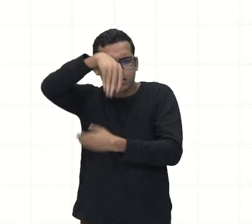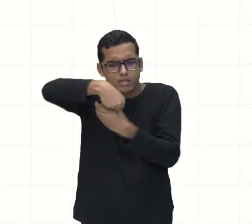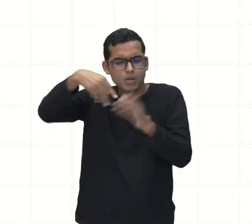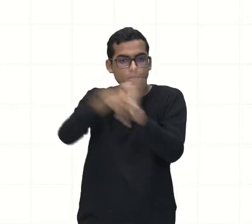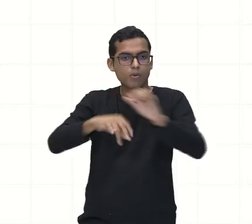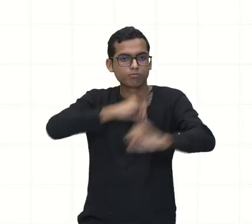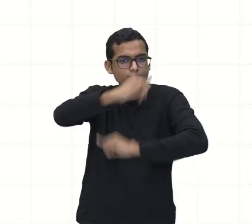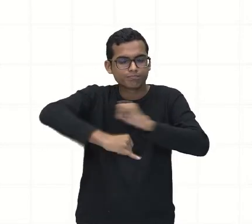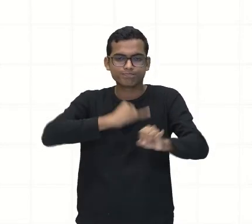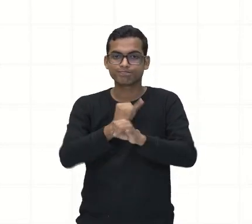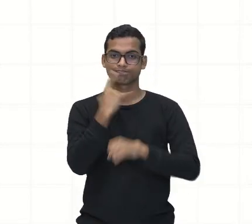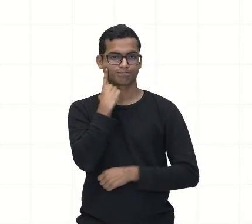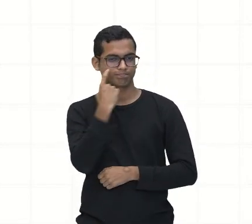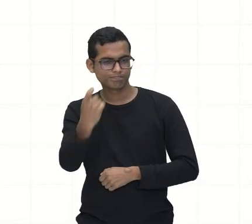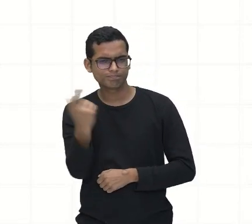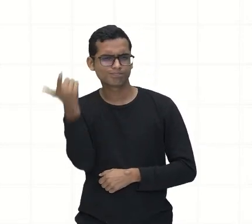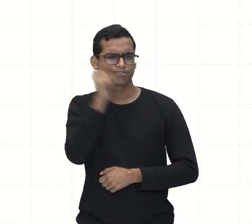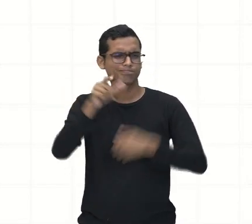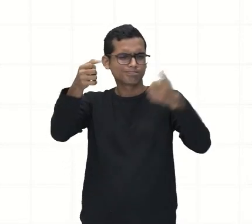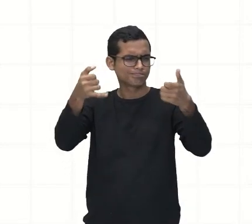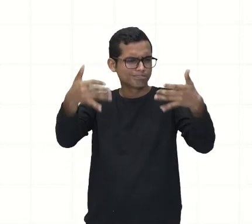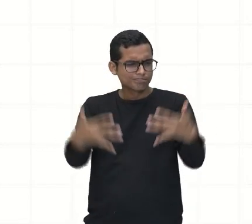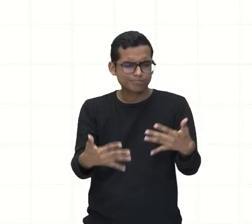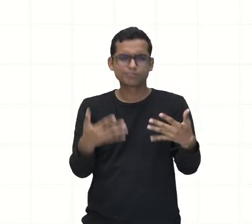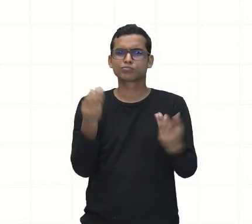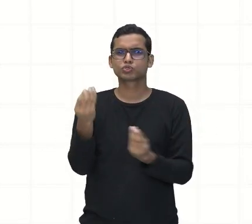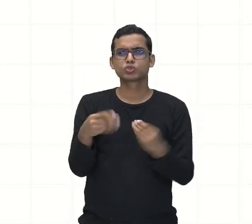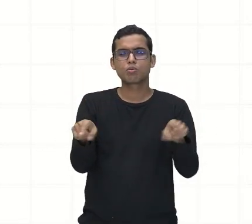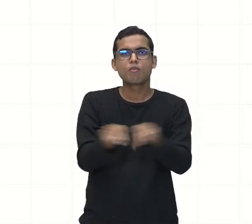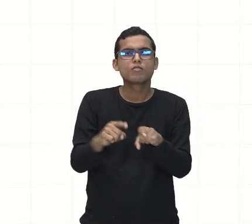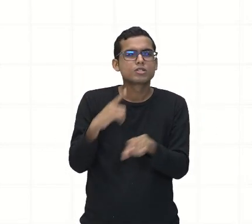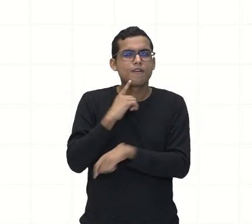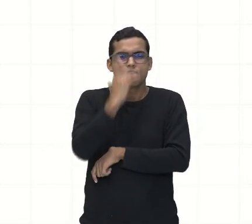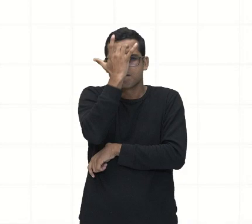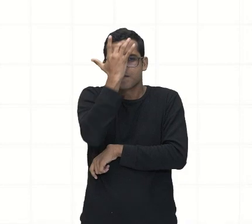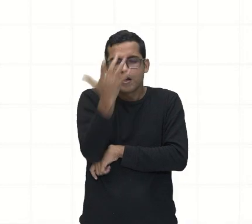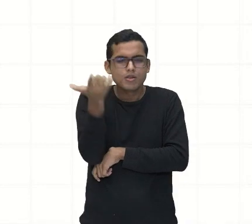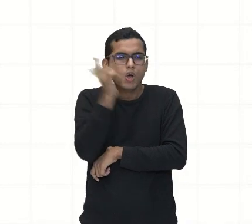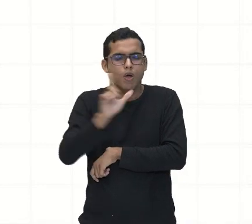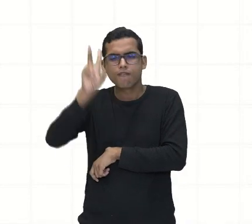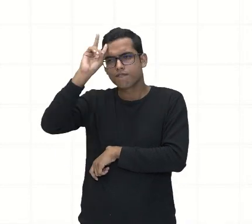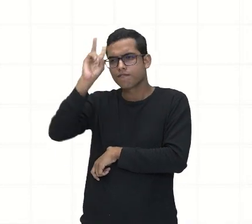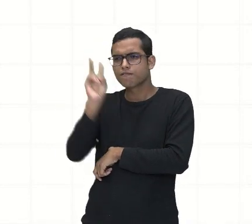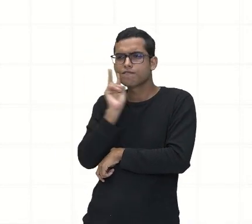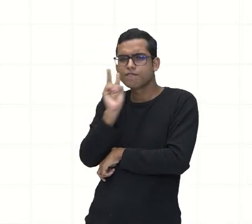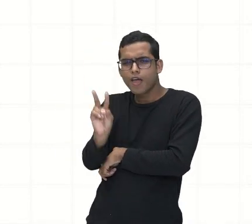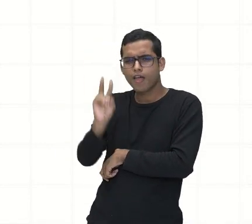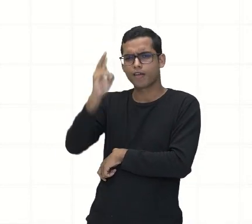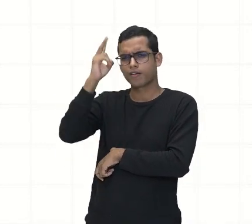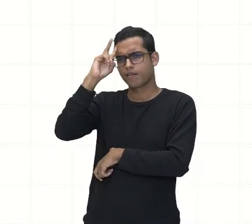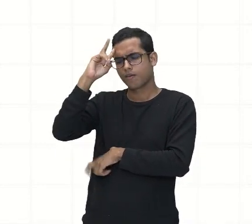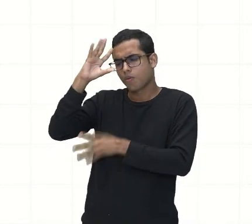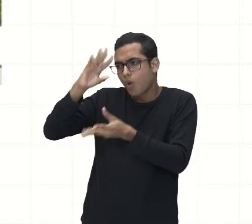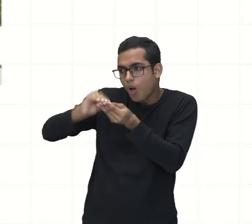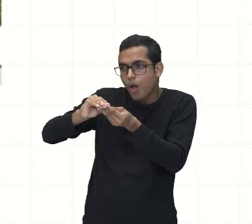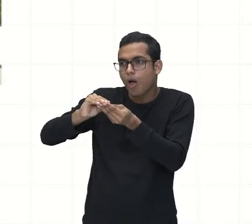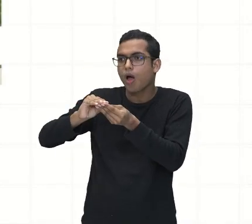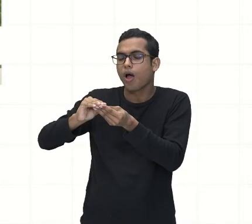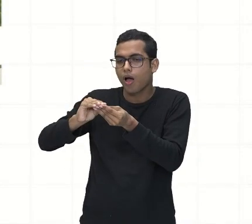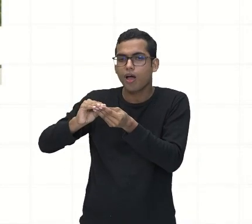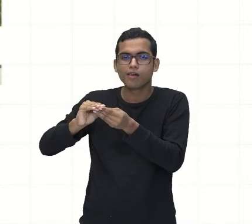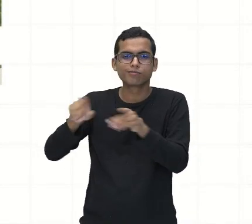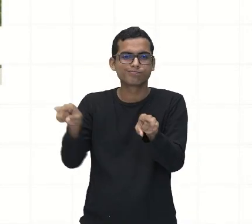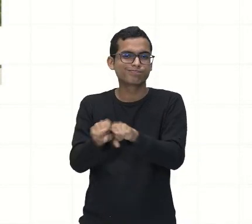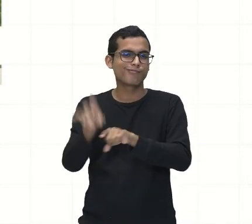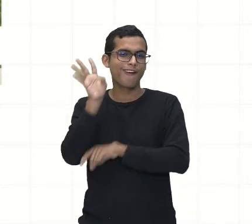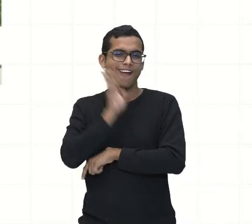úteis para explicar coisas de um jeito mais fácil de entender e mais divertido de se ver. Tudo bem?